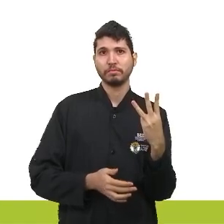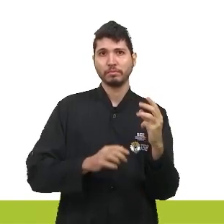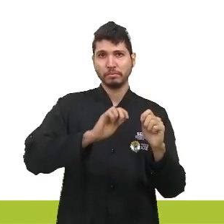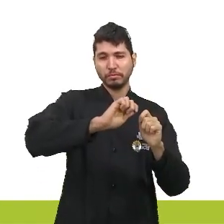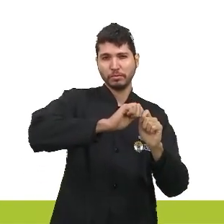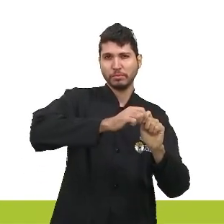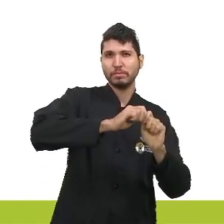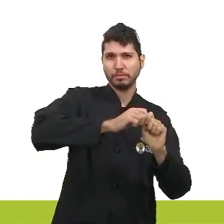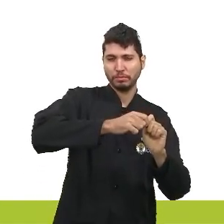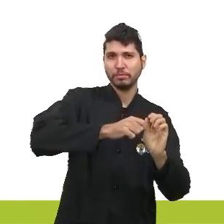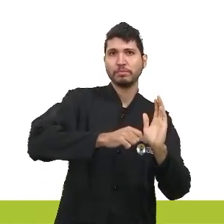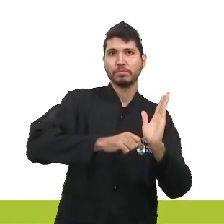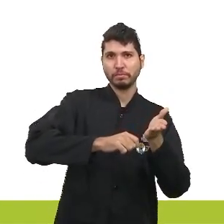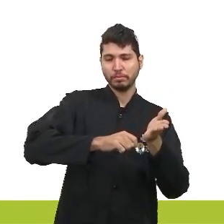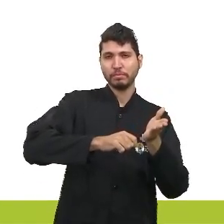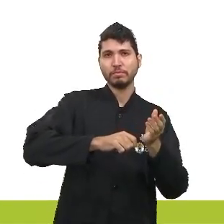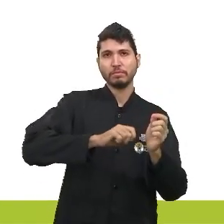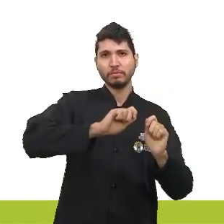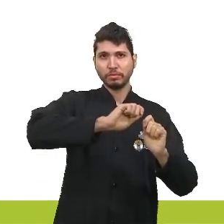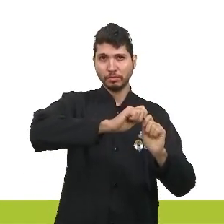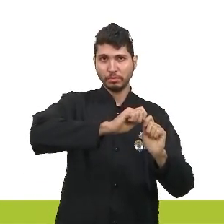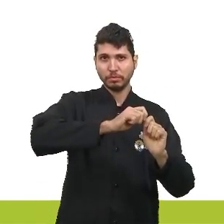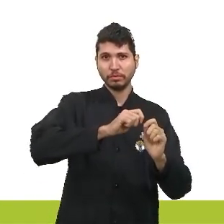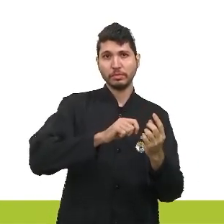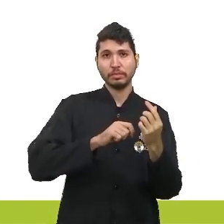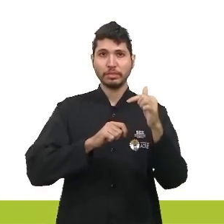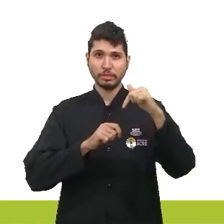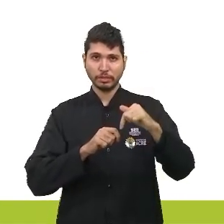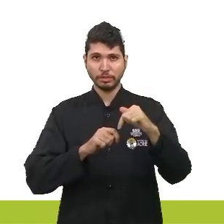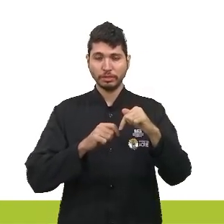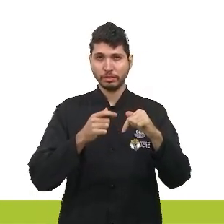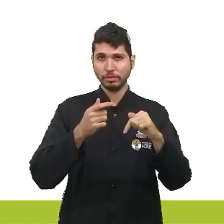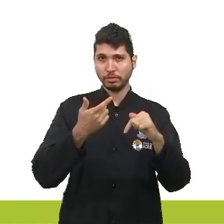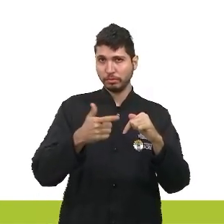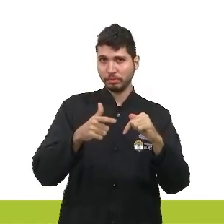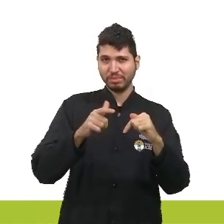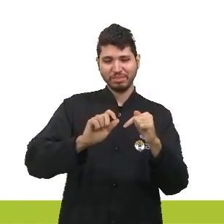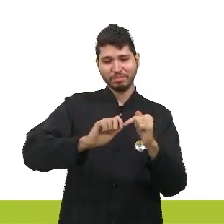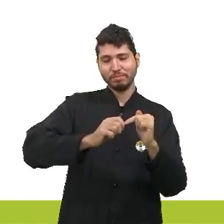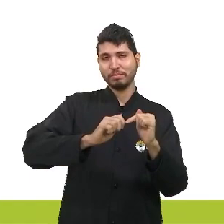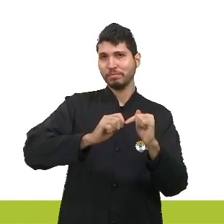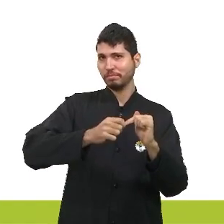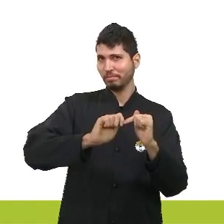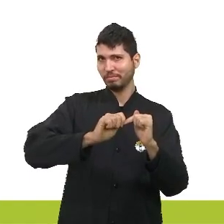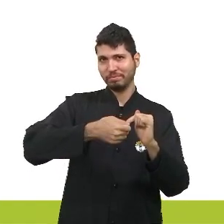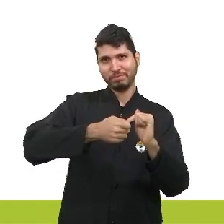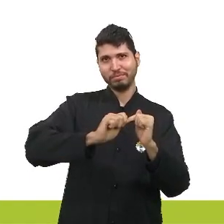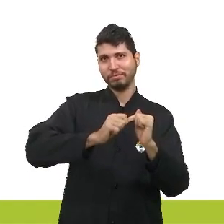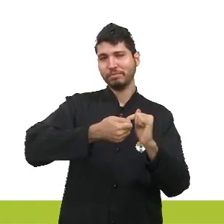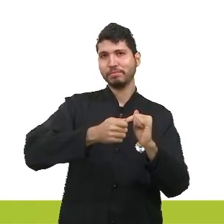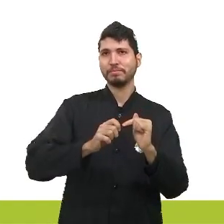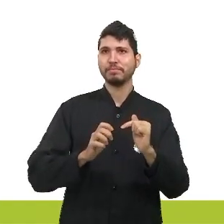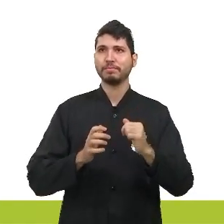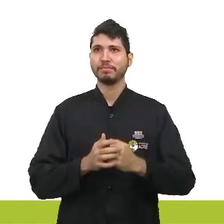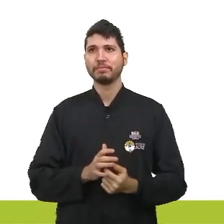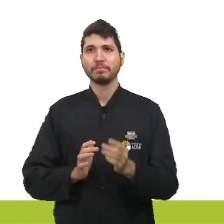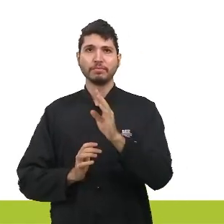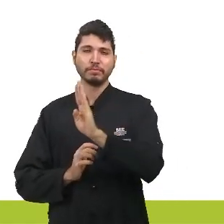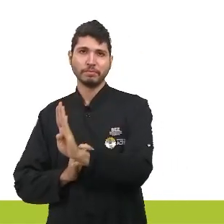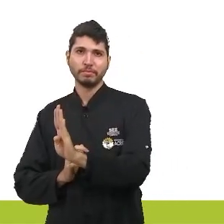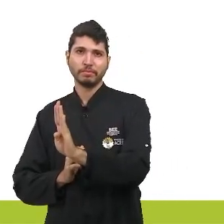apontados. Se 3 são apontados, 7 não são apontados. Já no B, há um total de 9,